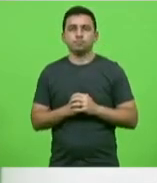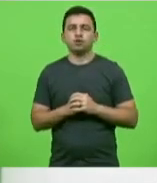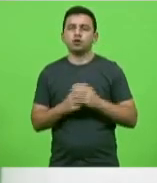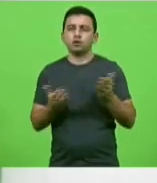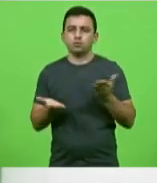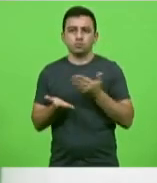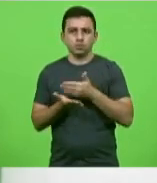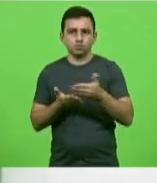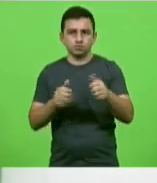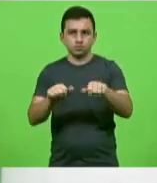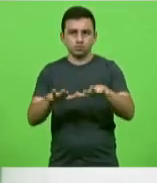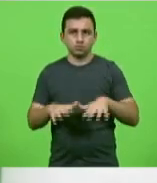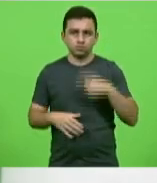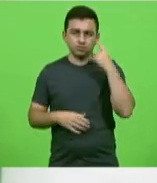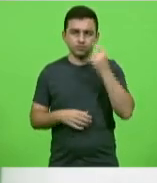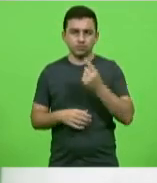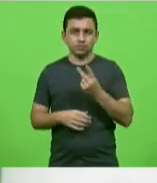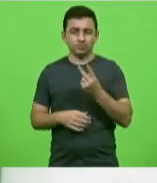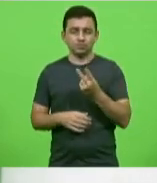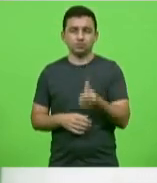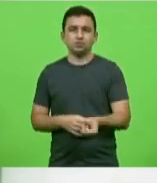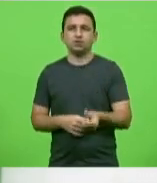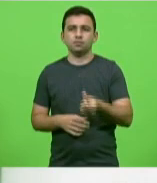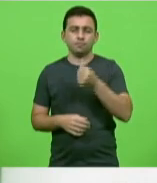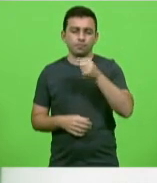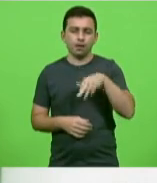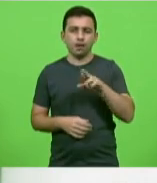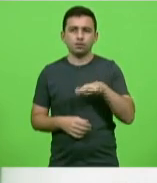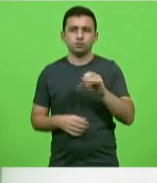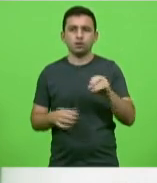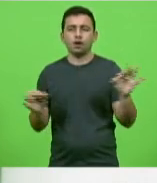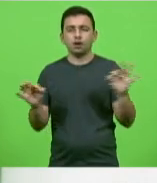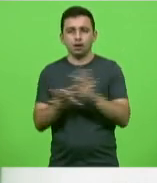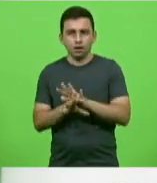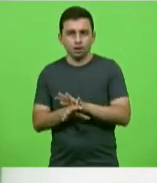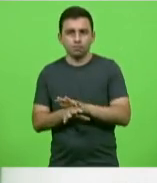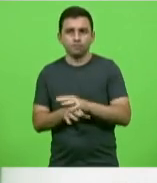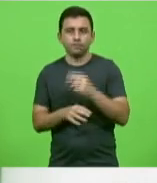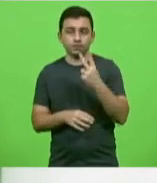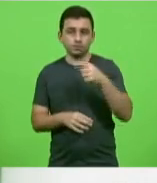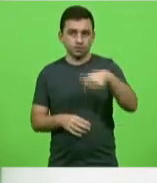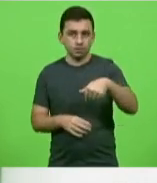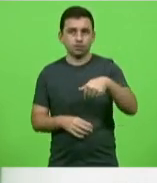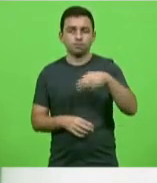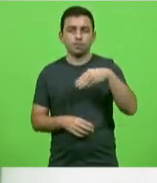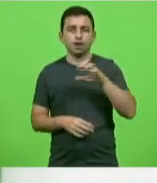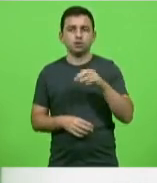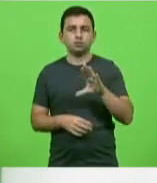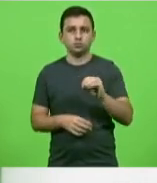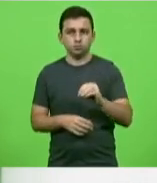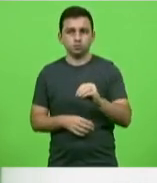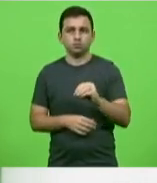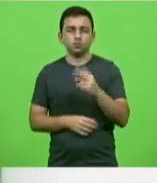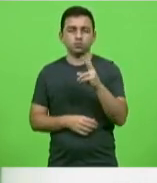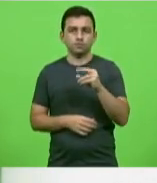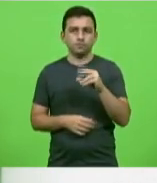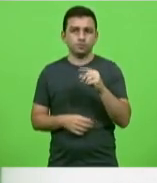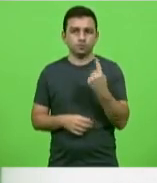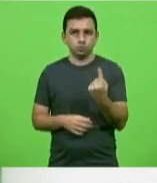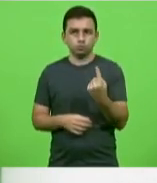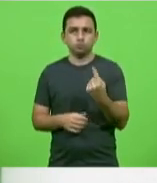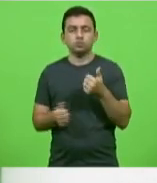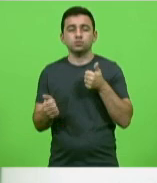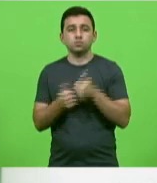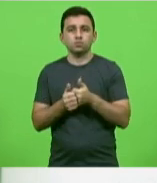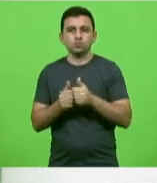sessão iniciada no dia 26 de março e encerrada no dia 27 de março de 2021, o Tribunal Especial,